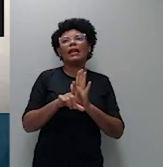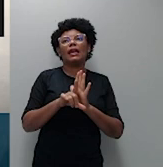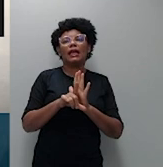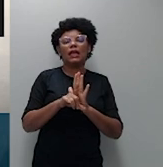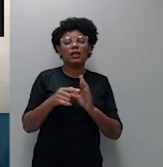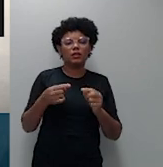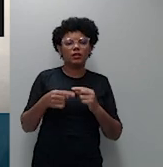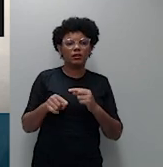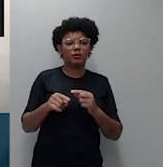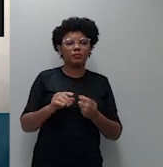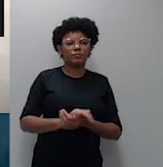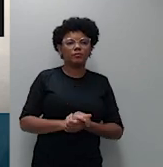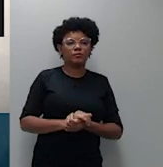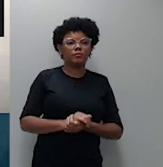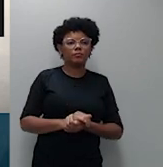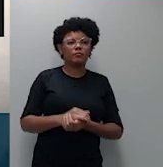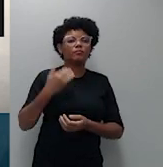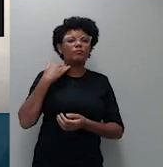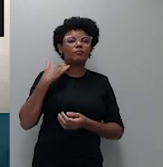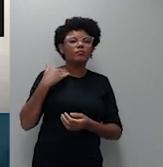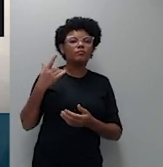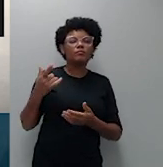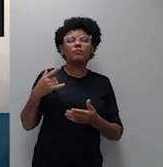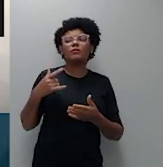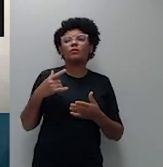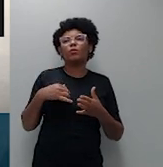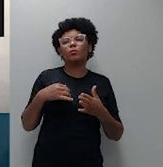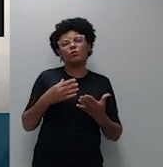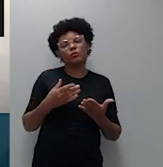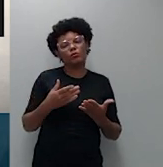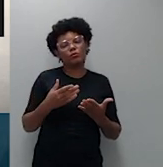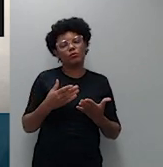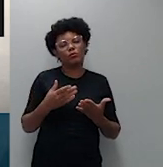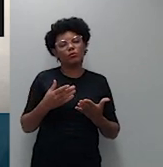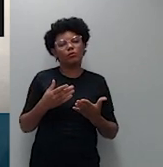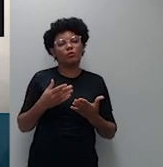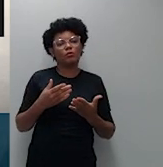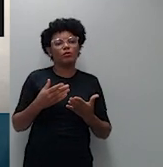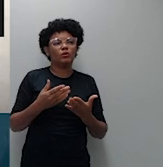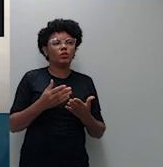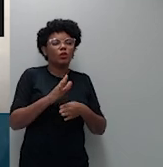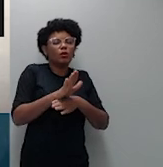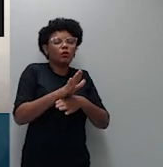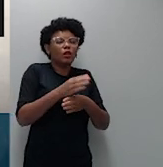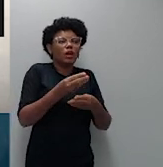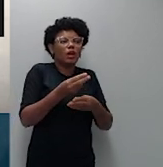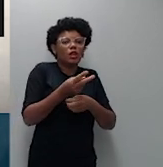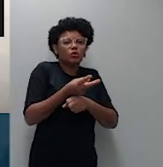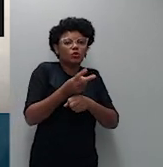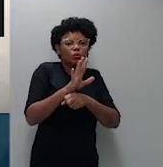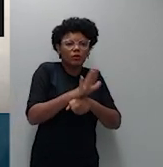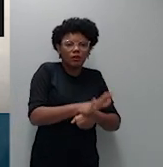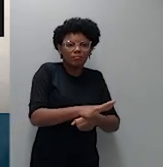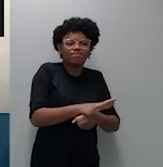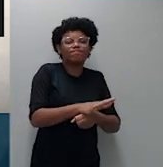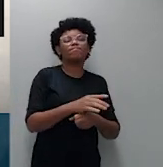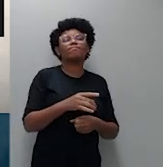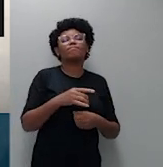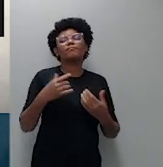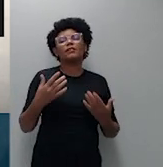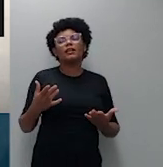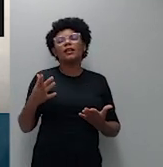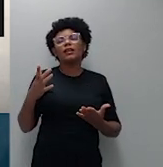banco como patrocinador a vários processos em que se conhece o Nina esta